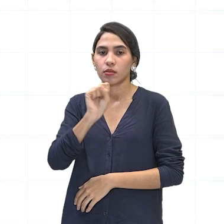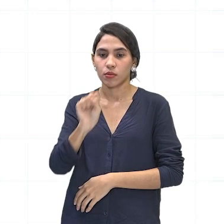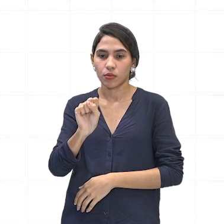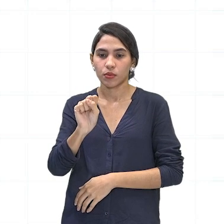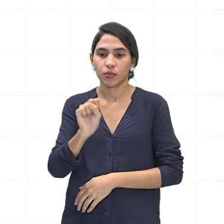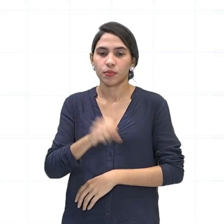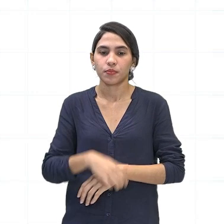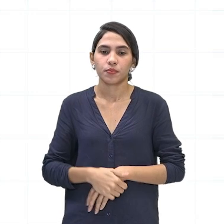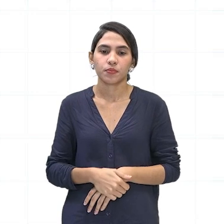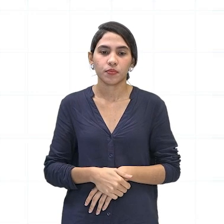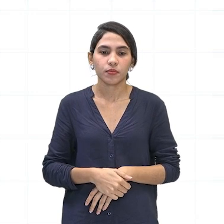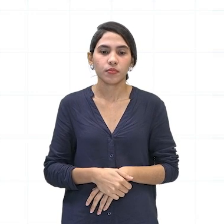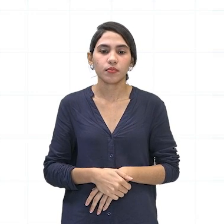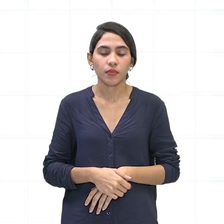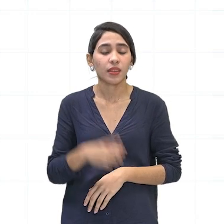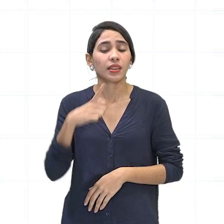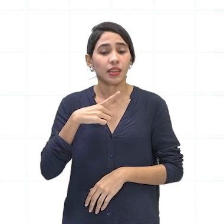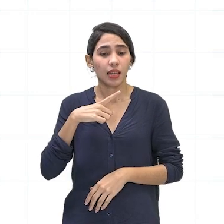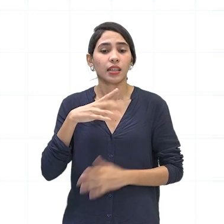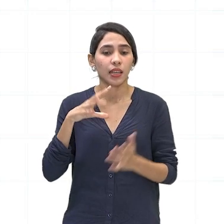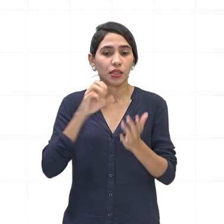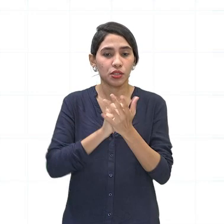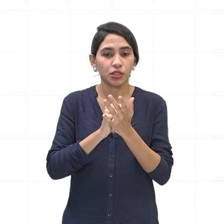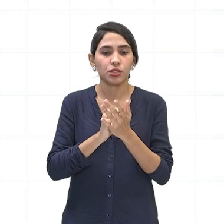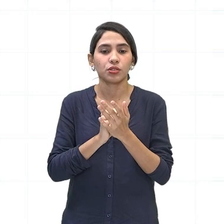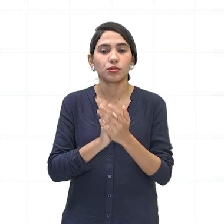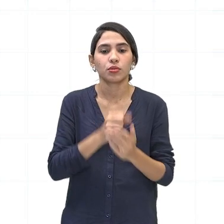1908. E há registros de que em